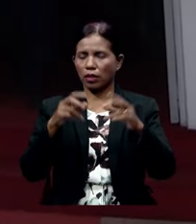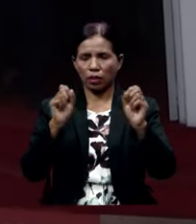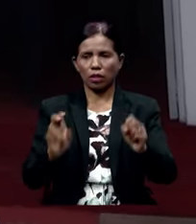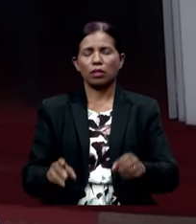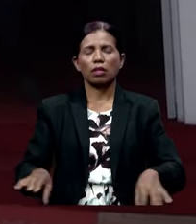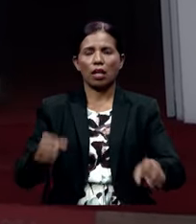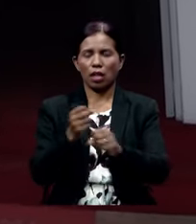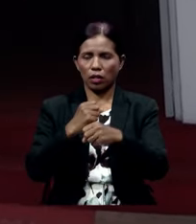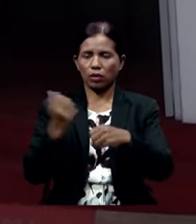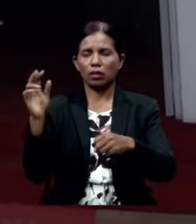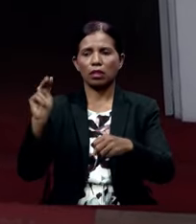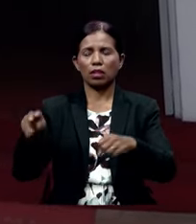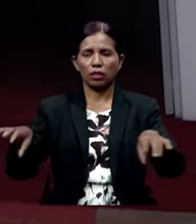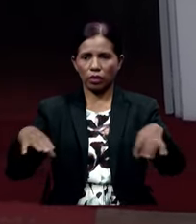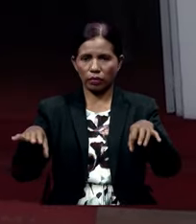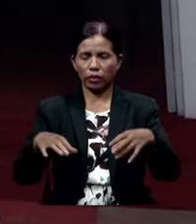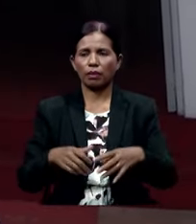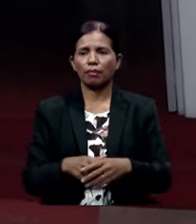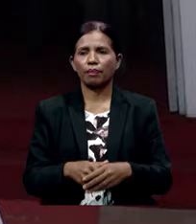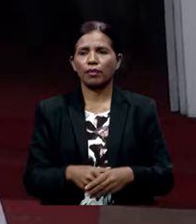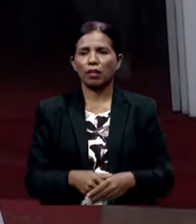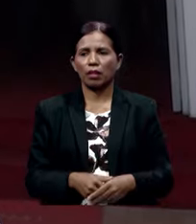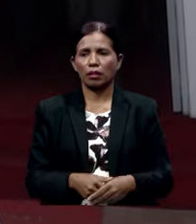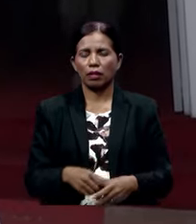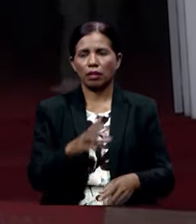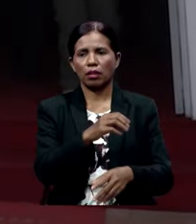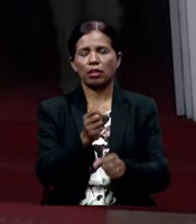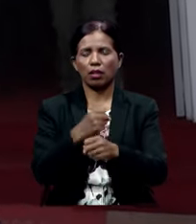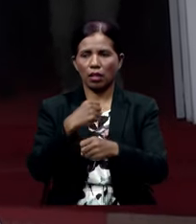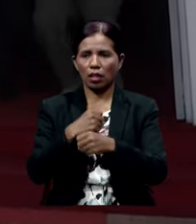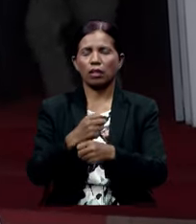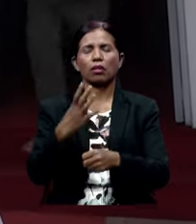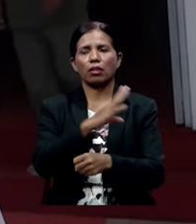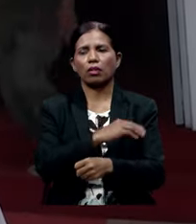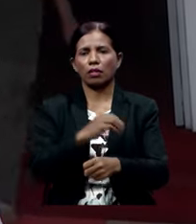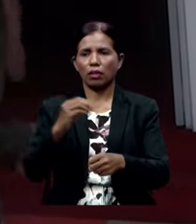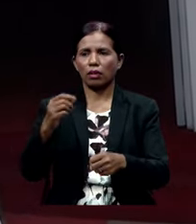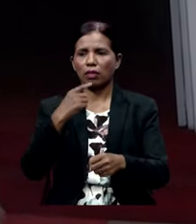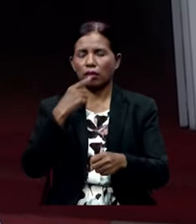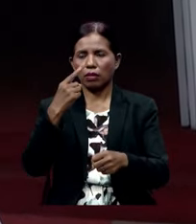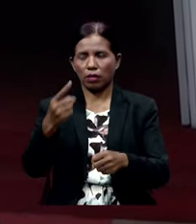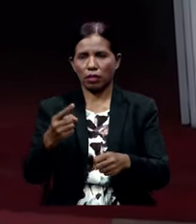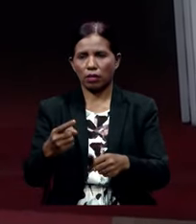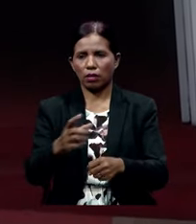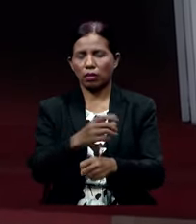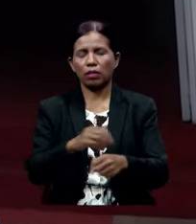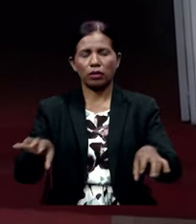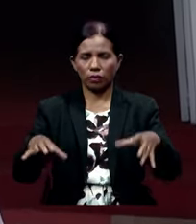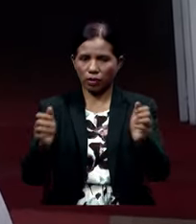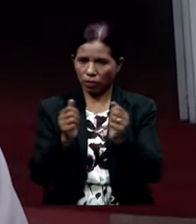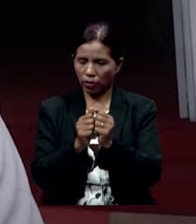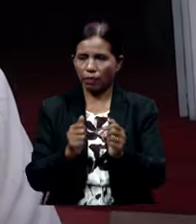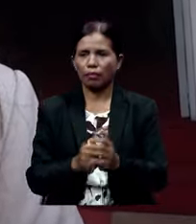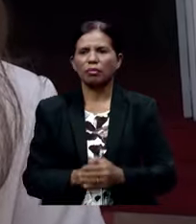nenhuma função. Nem mais, então tem que ser halau e não mais tem que ser responsabilidade para ir nenhuma função. Além de